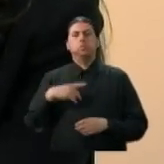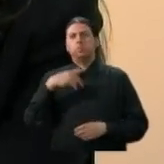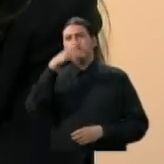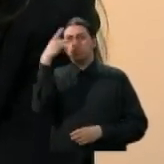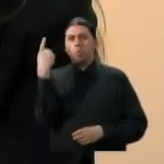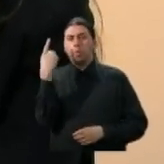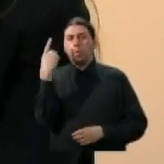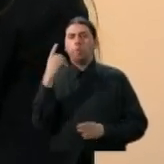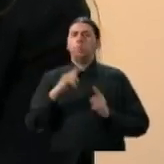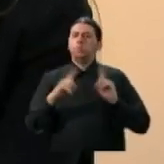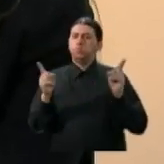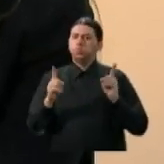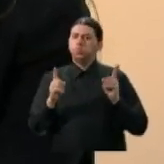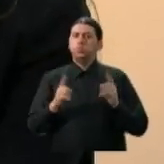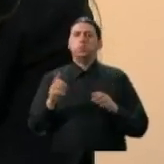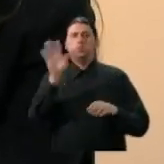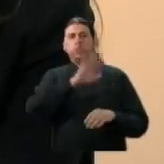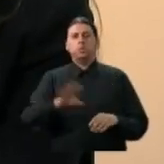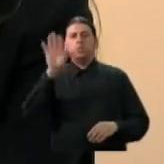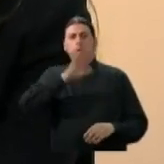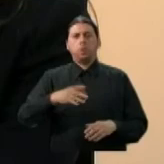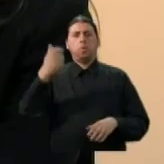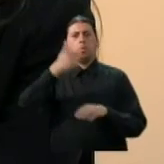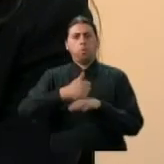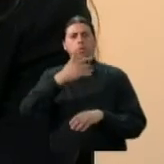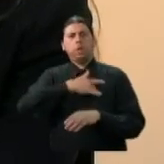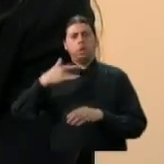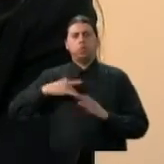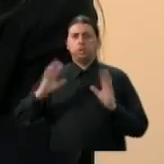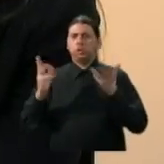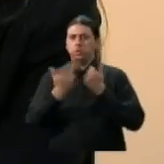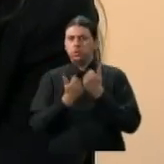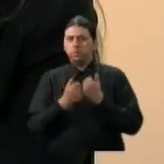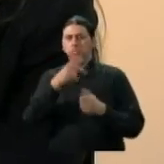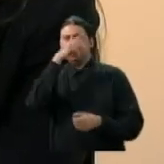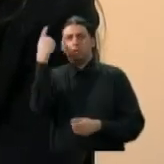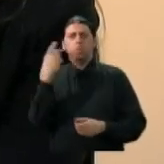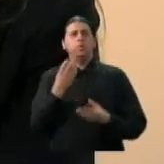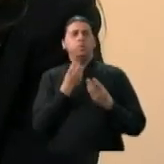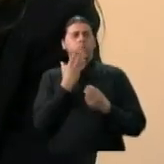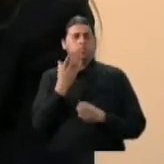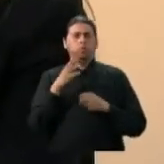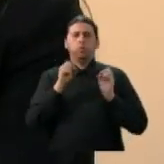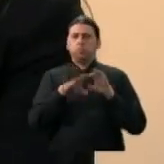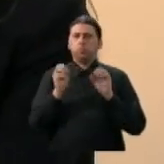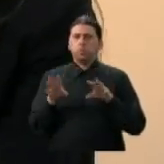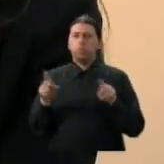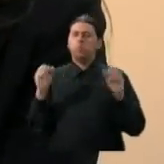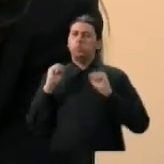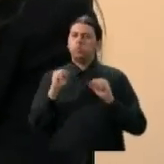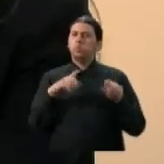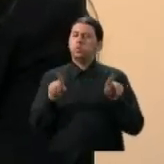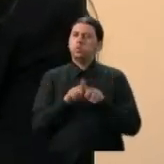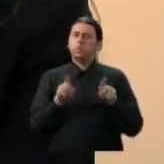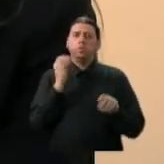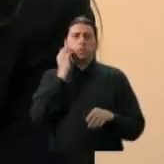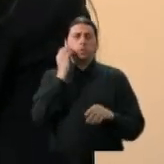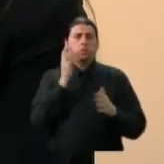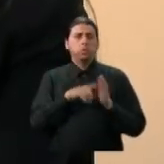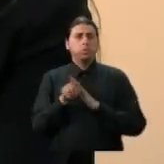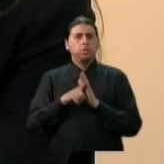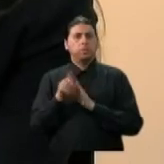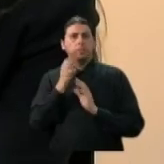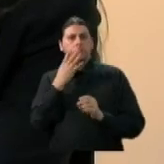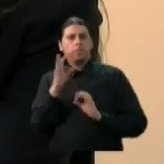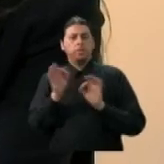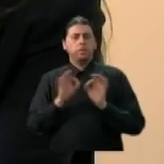pessoa. Mas, assim, no geral, nos postos, as pessoas estão bem orientadas, assim, para poder avaliar bem o que dá para fazer